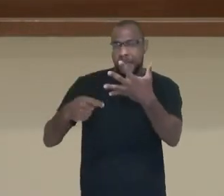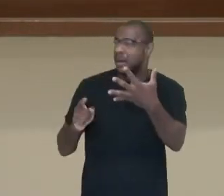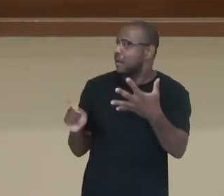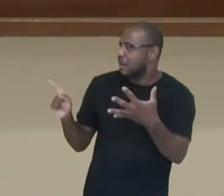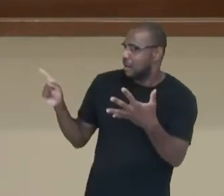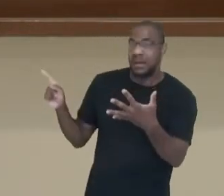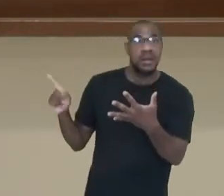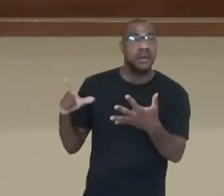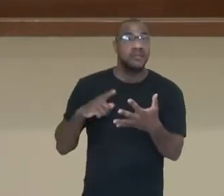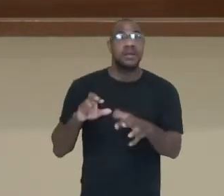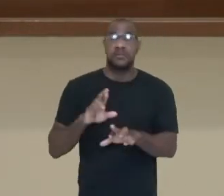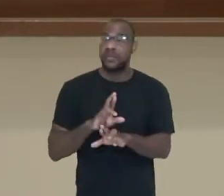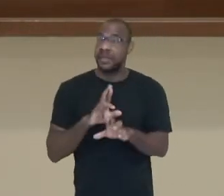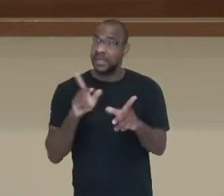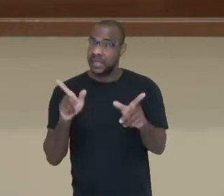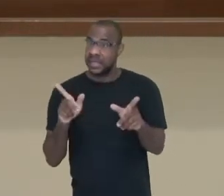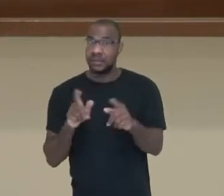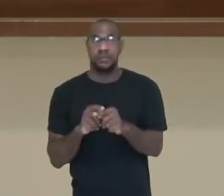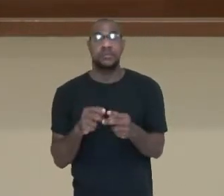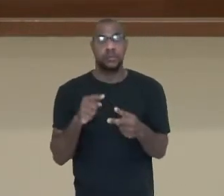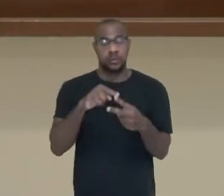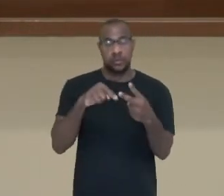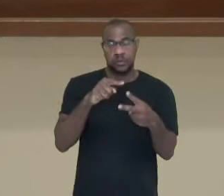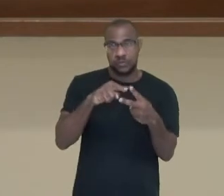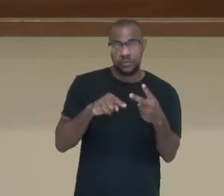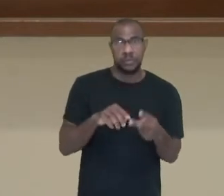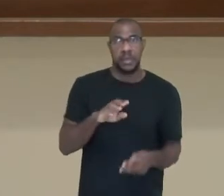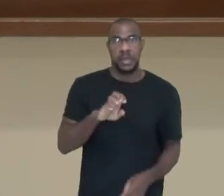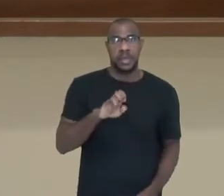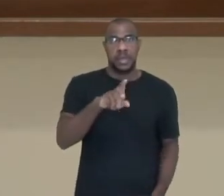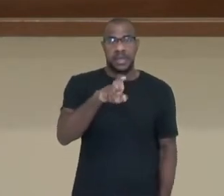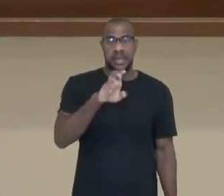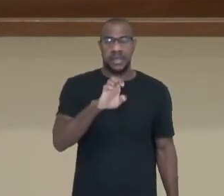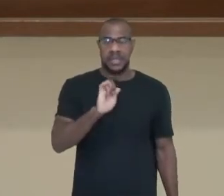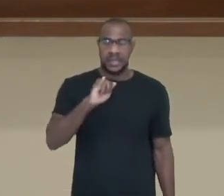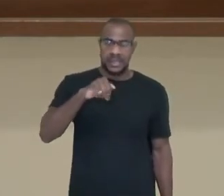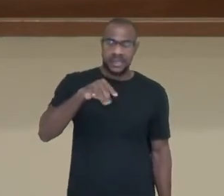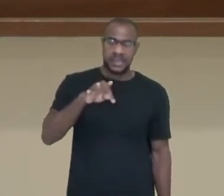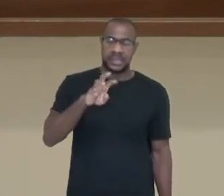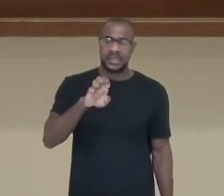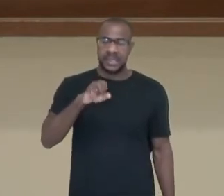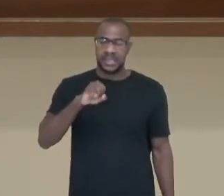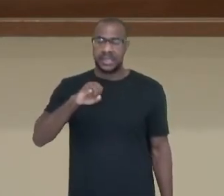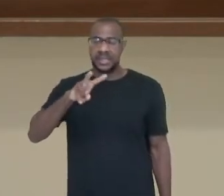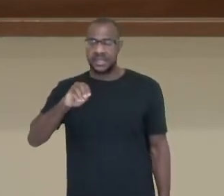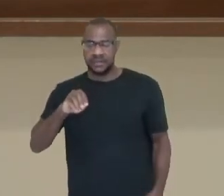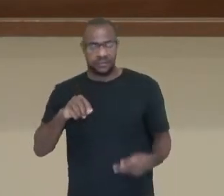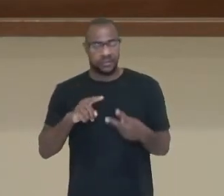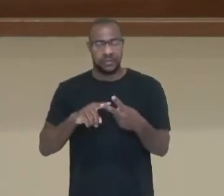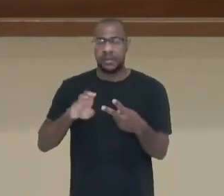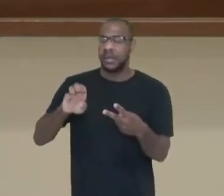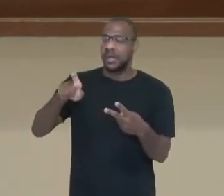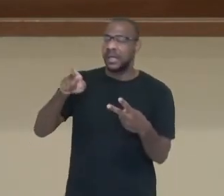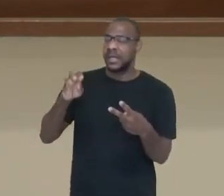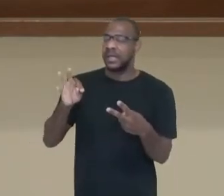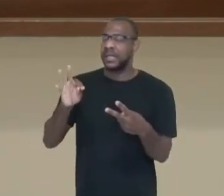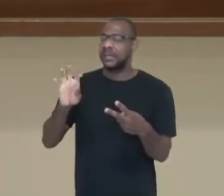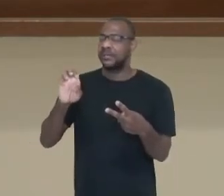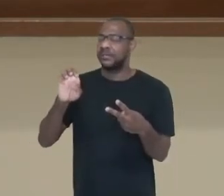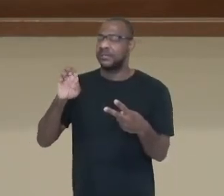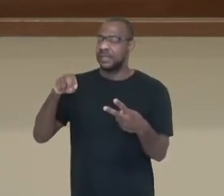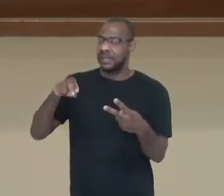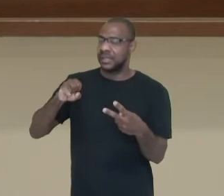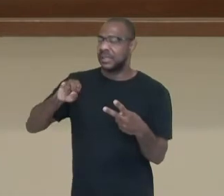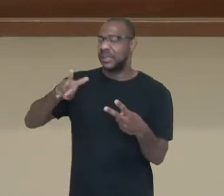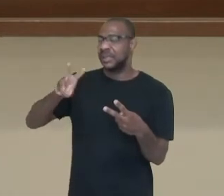vão ser diferenciadas em dois tipos principais: ou intensivo ou extensivo. Quando falamos do manejo,